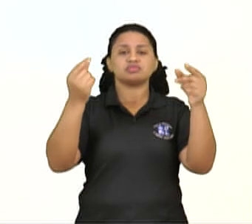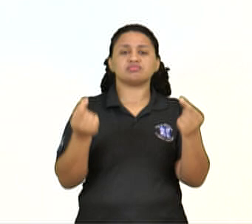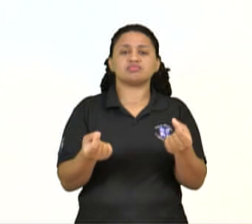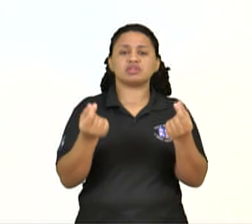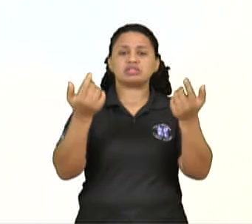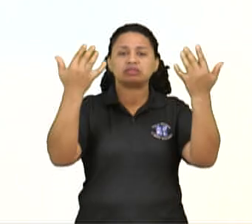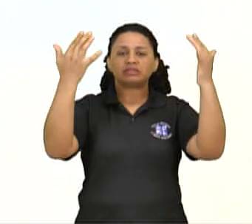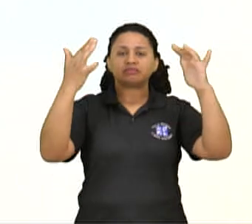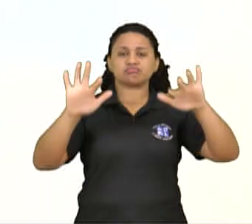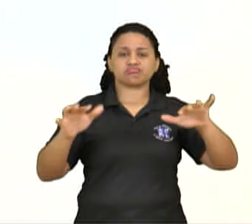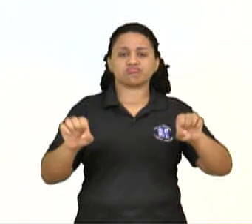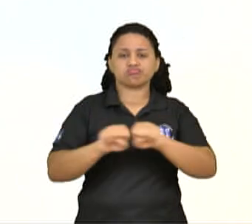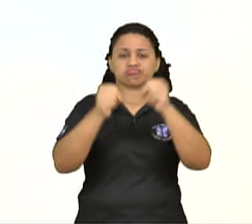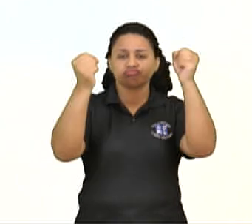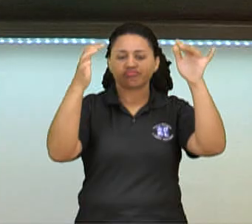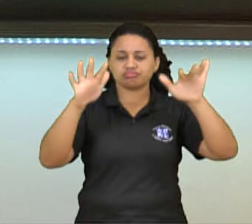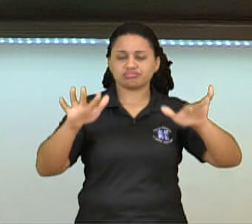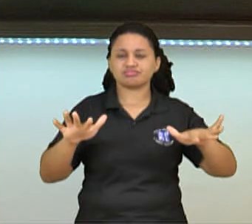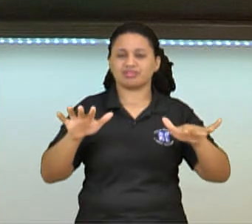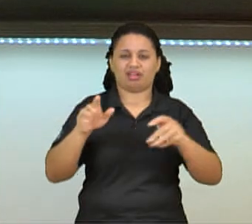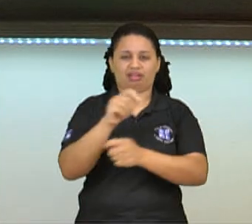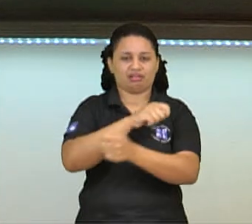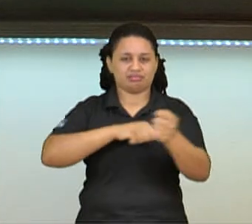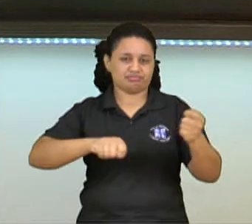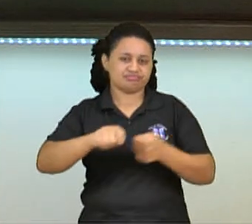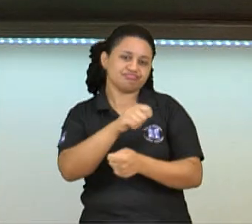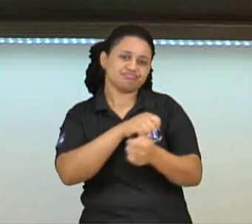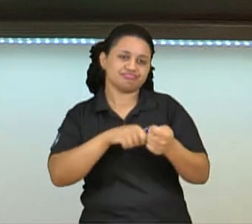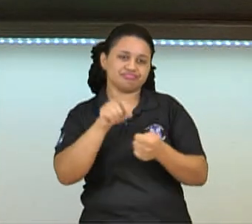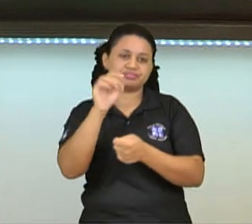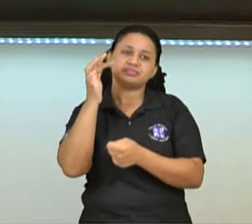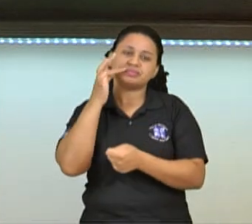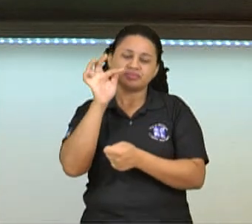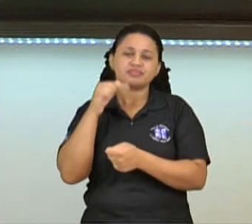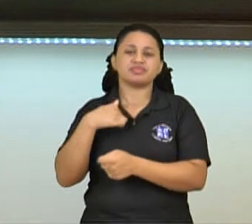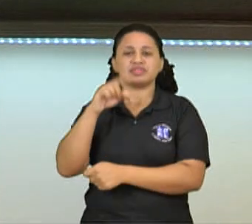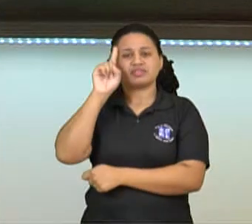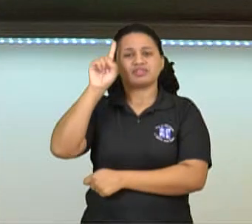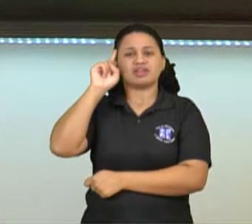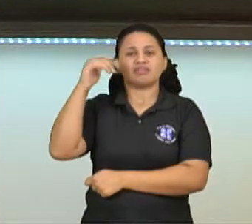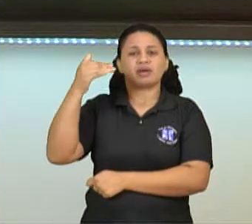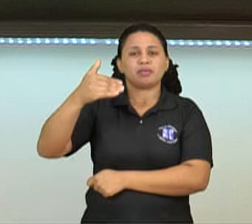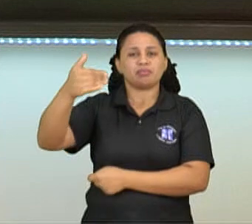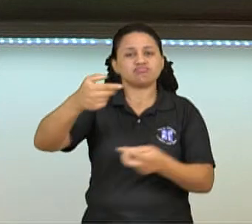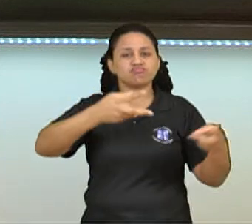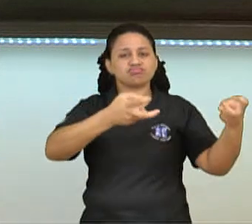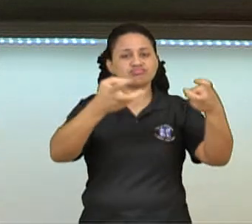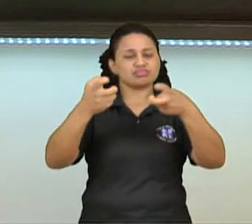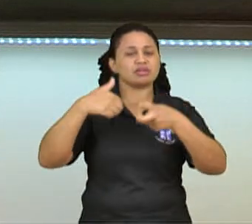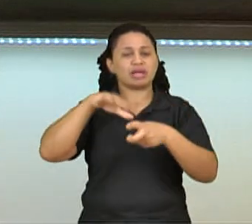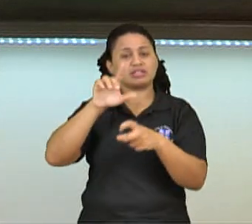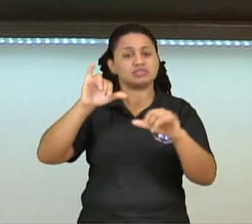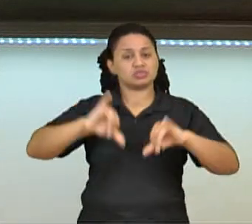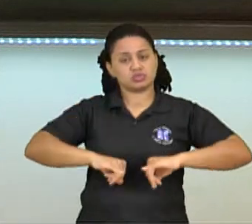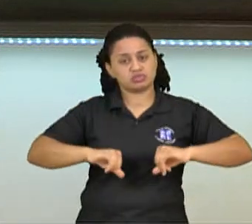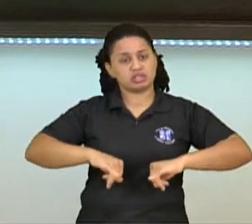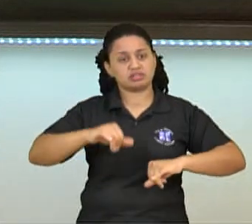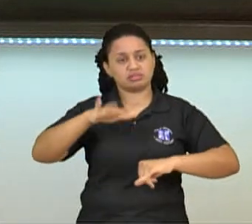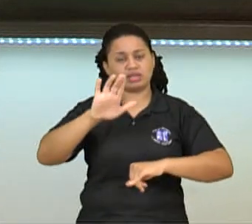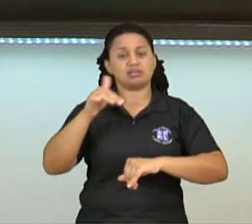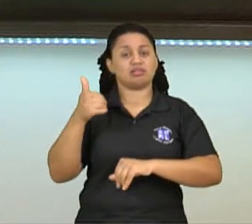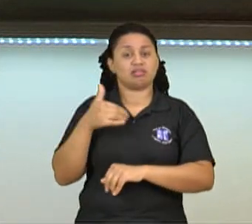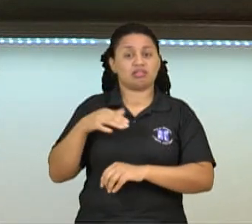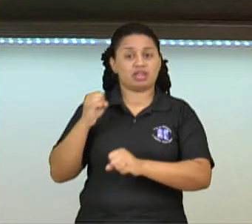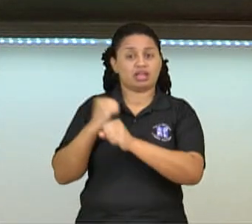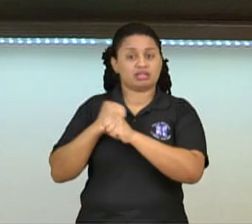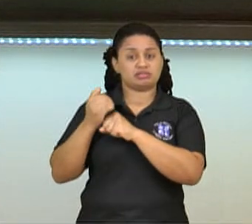econômica dentro da França e isso cada dia mais no cotidiano deles ia ser cada vez mais sentido. Então, mesmo passando esses 10